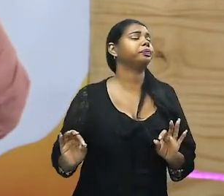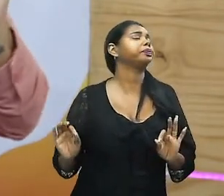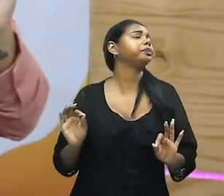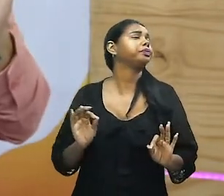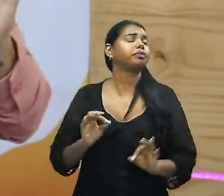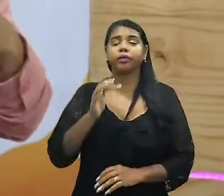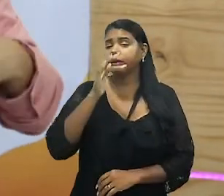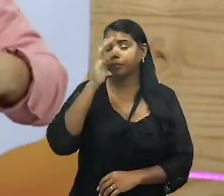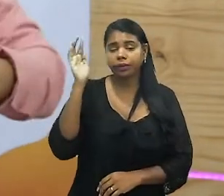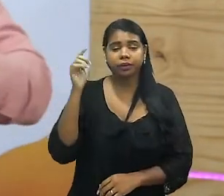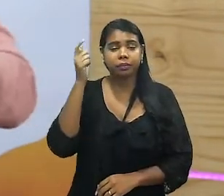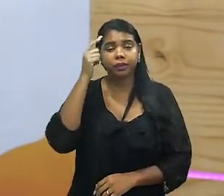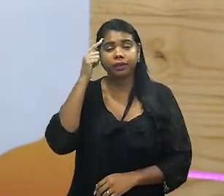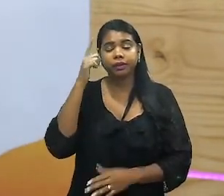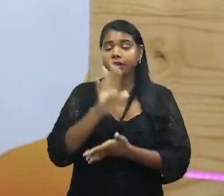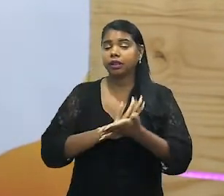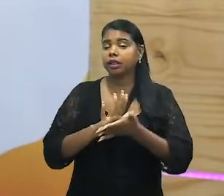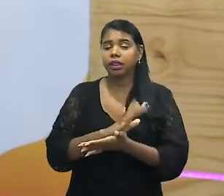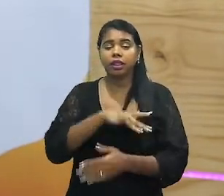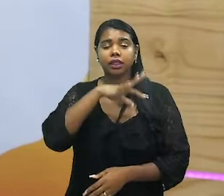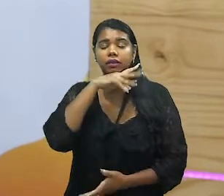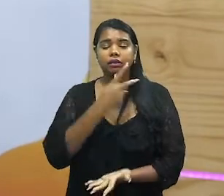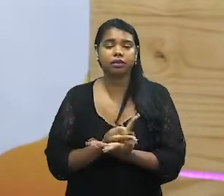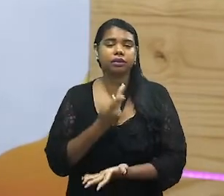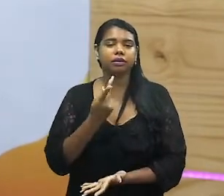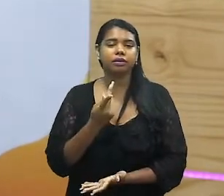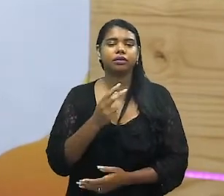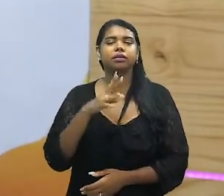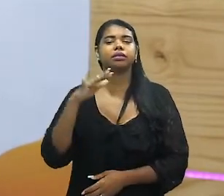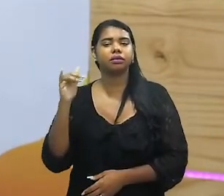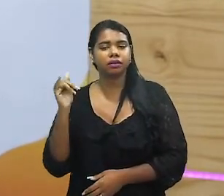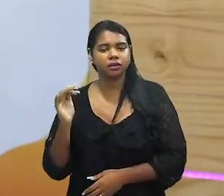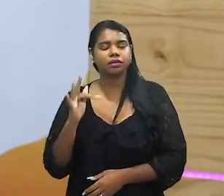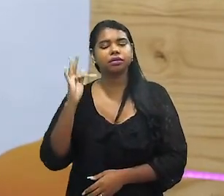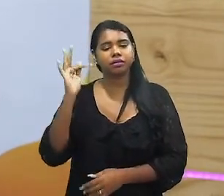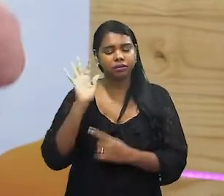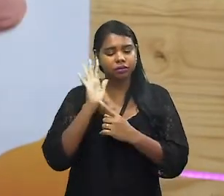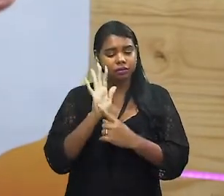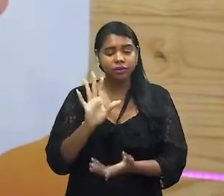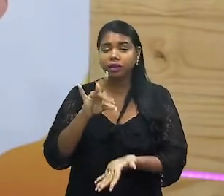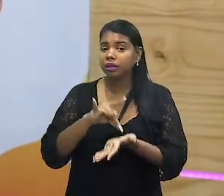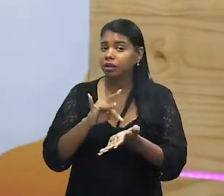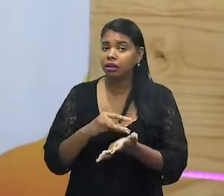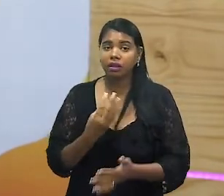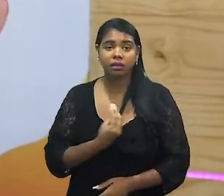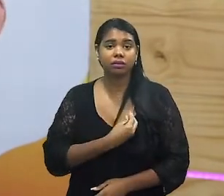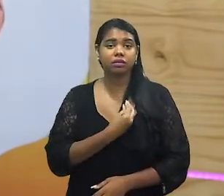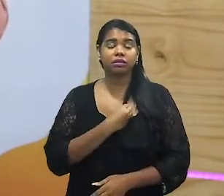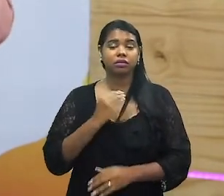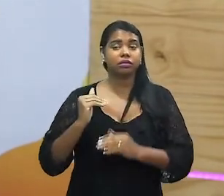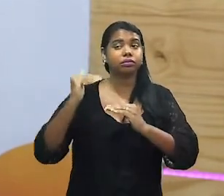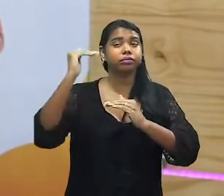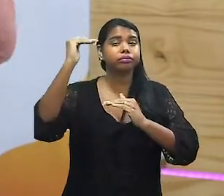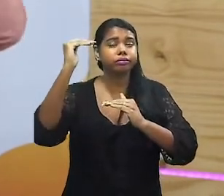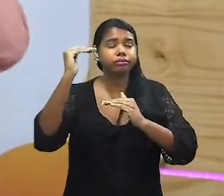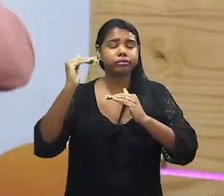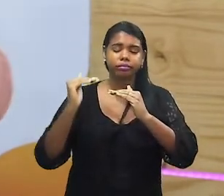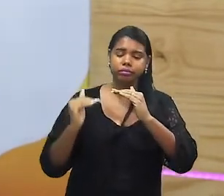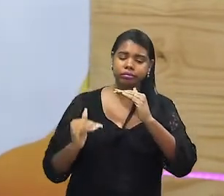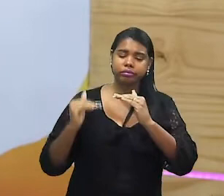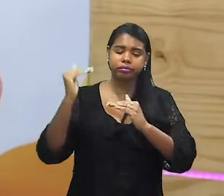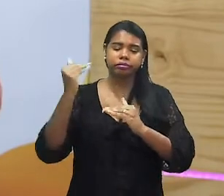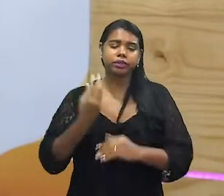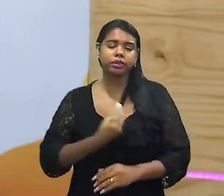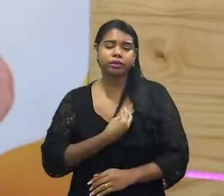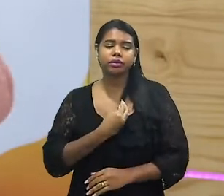que nada de ruim vai acontecer, mas vai, porque essa é a realidade da vida, às vezes por cima, às vezes por baixo, e a